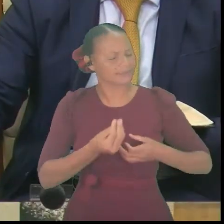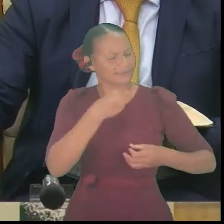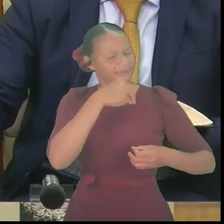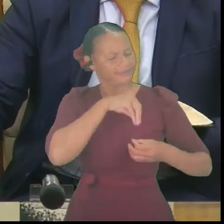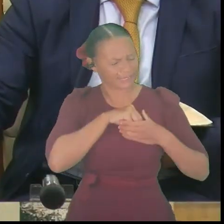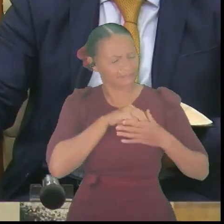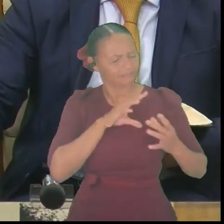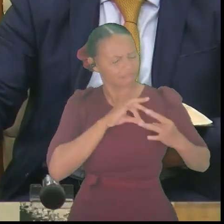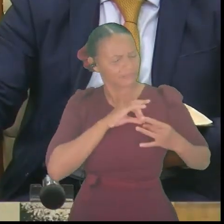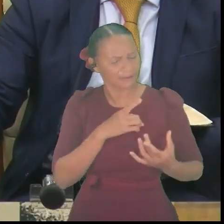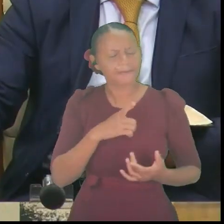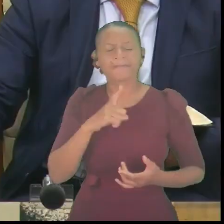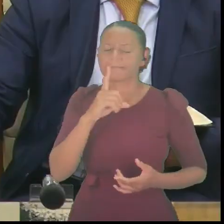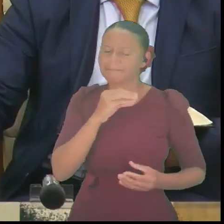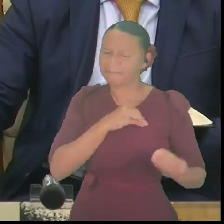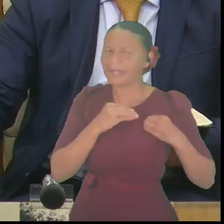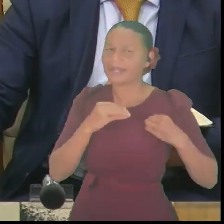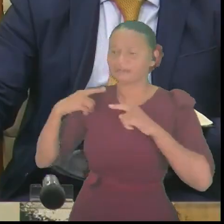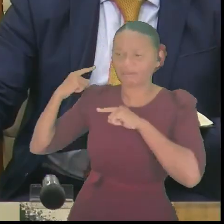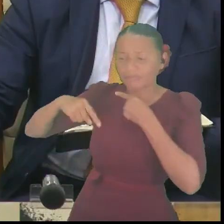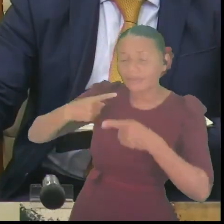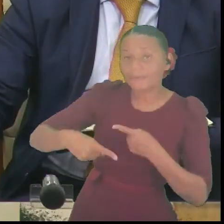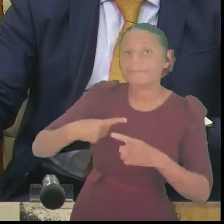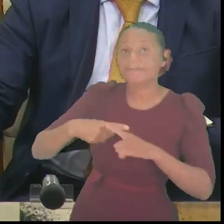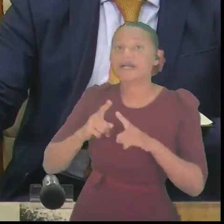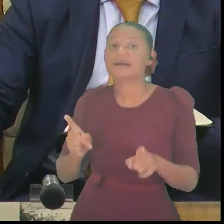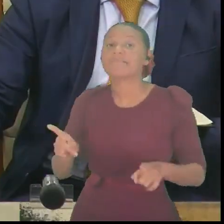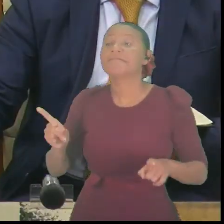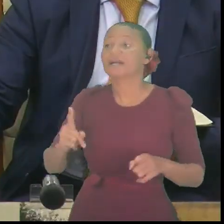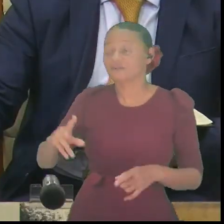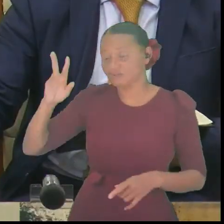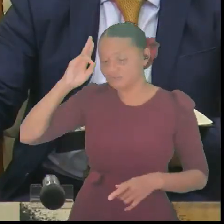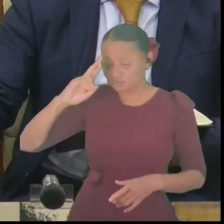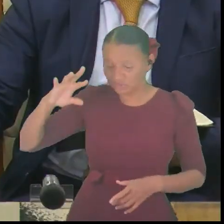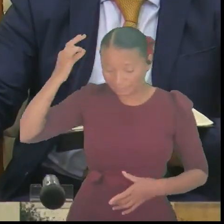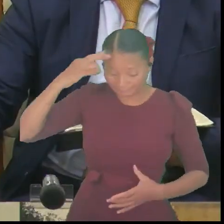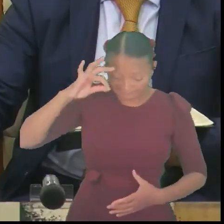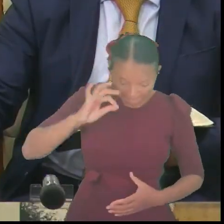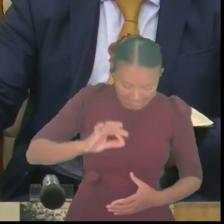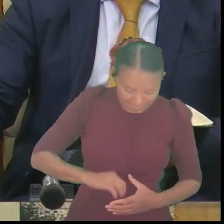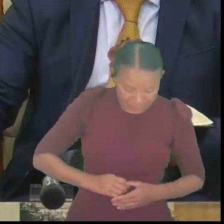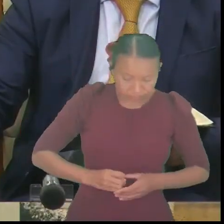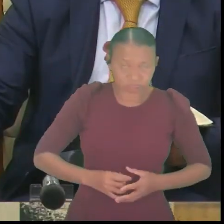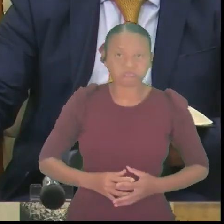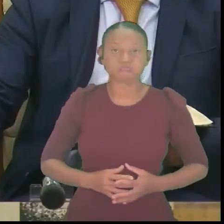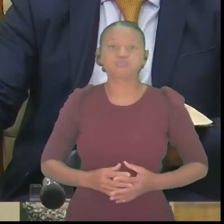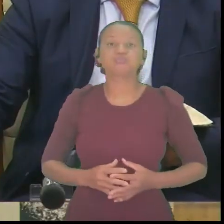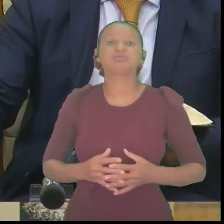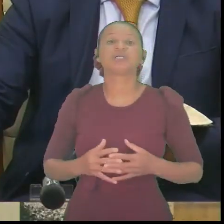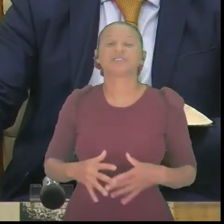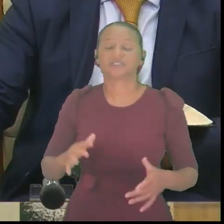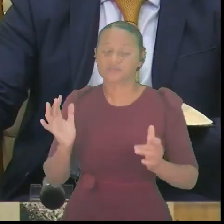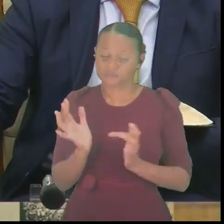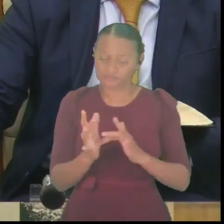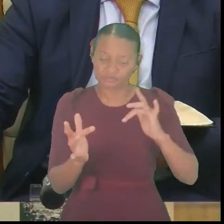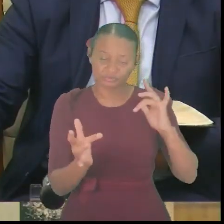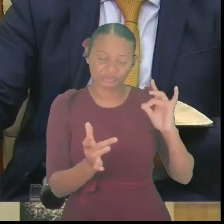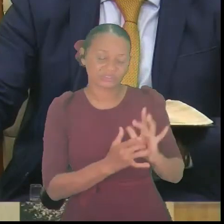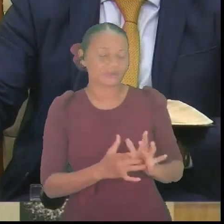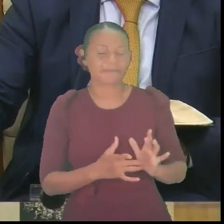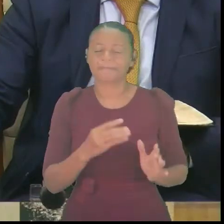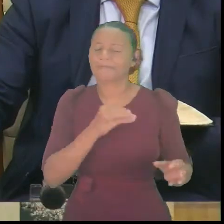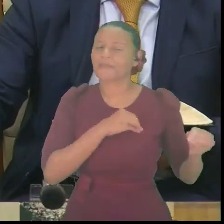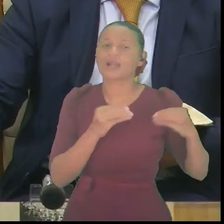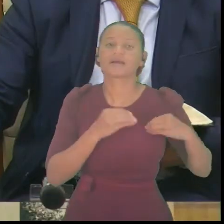ela recebeu a hereditária. Mas quando Deus colocou a semente dele no ventre dela, Jesus nasceu sem